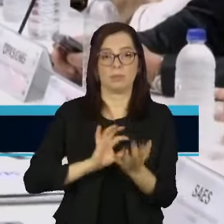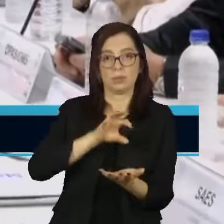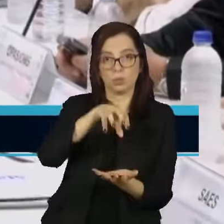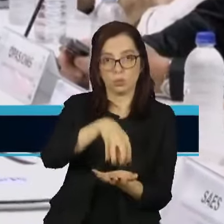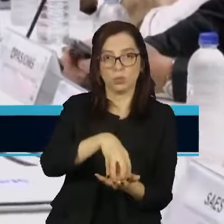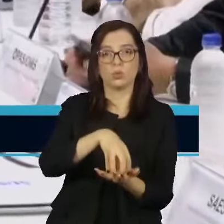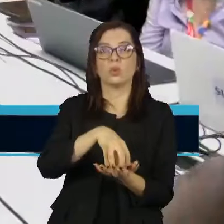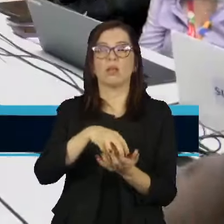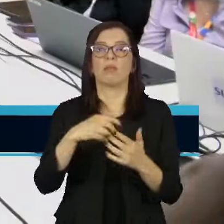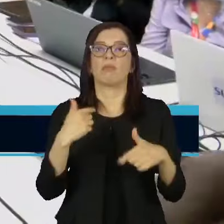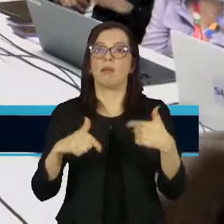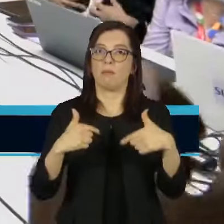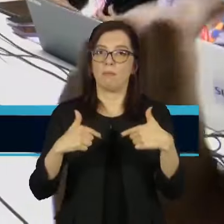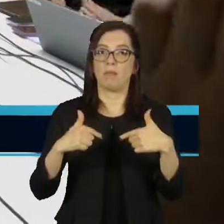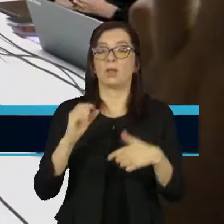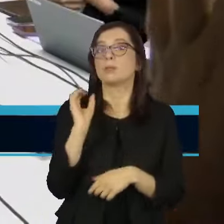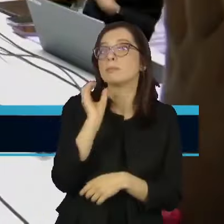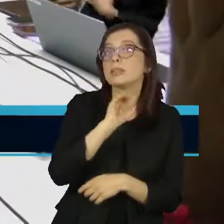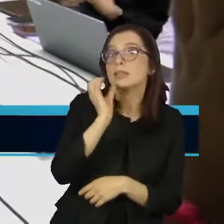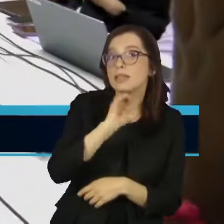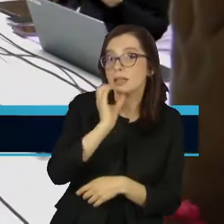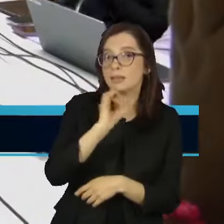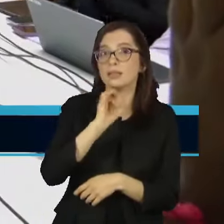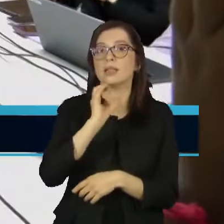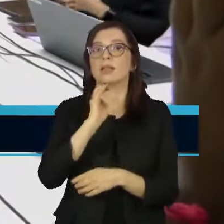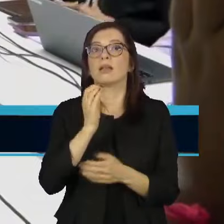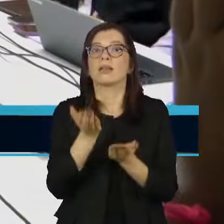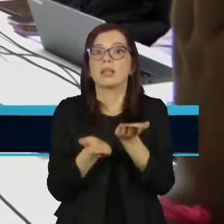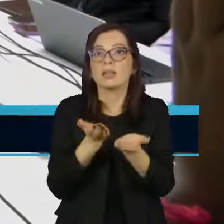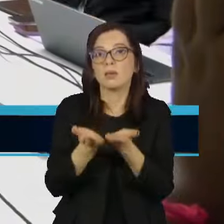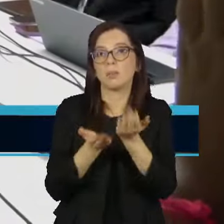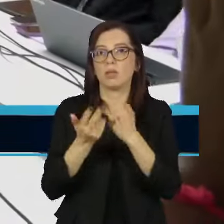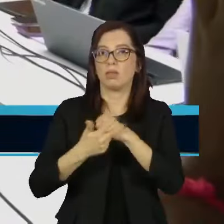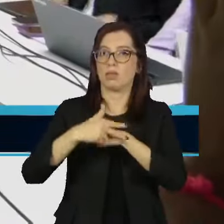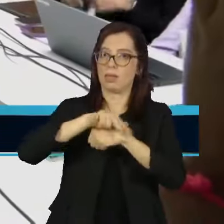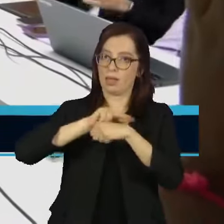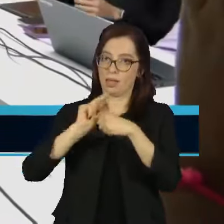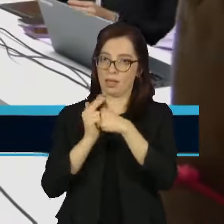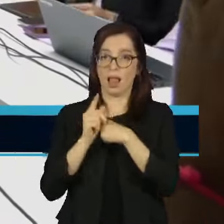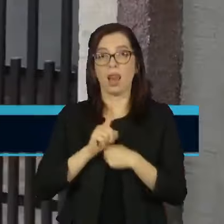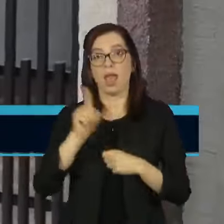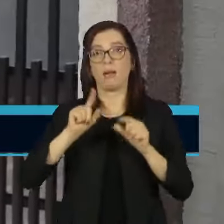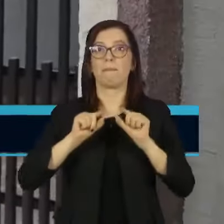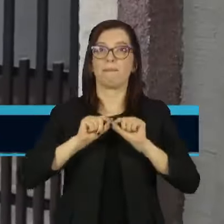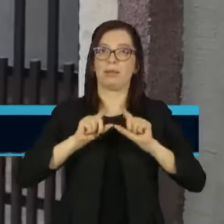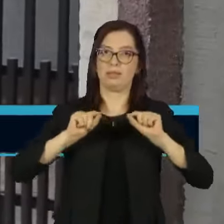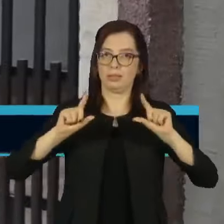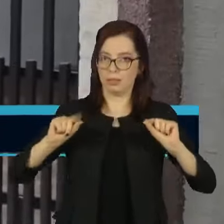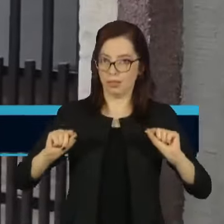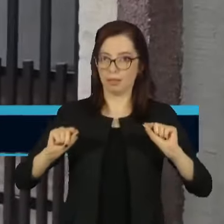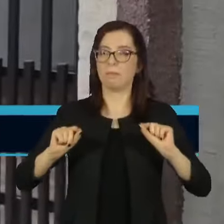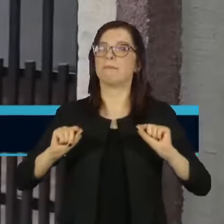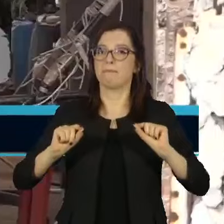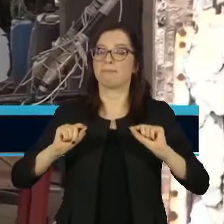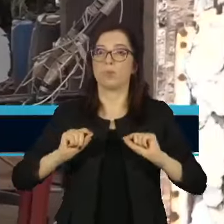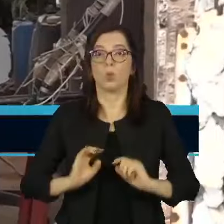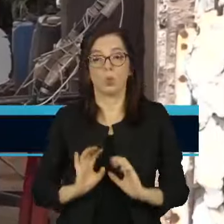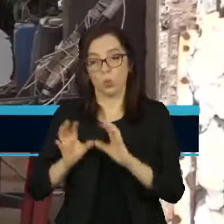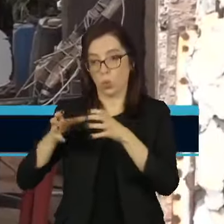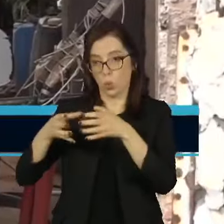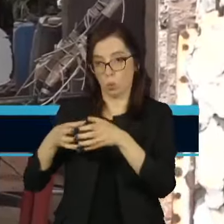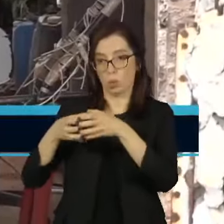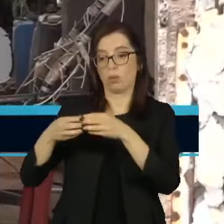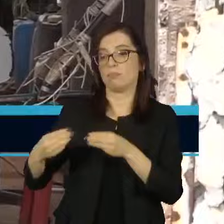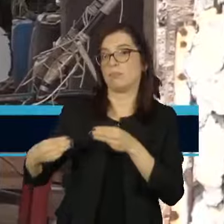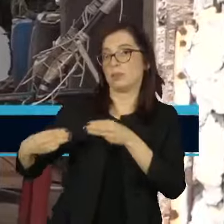a Dengue em Brasília. Integrantes de todas as secretarias do Ministério da Saúde vão planejar e orientar as ações de enfrentamento